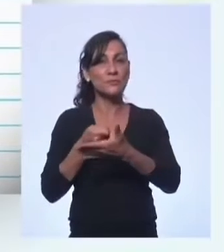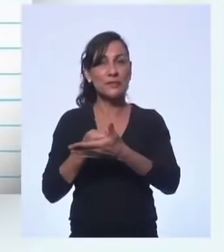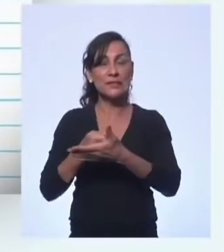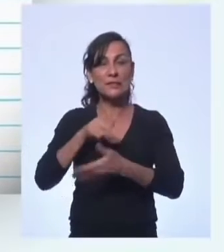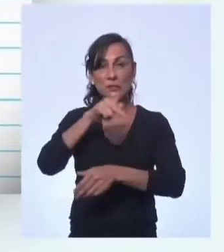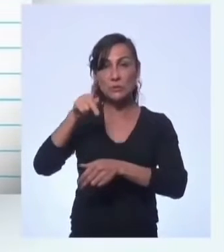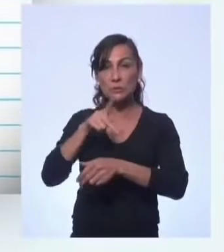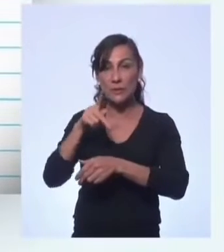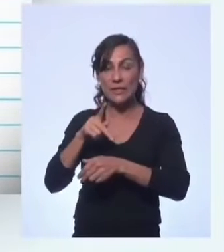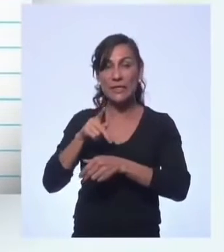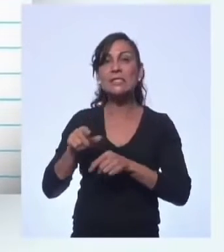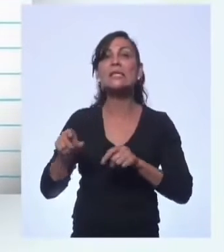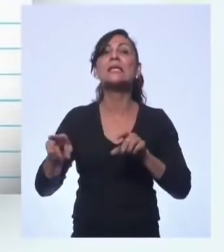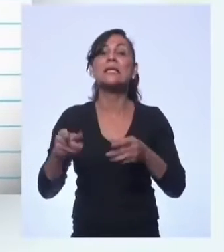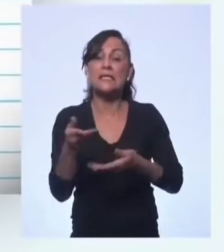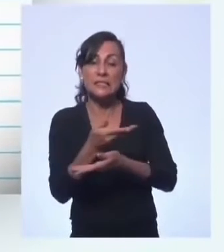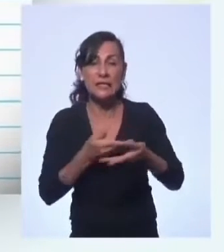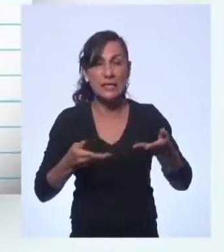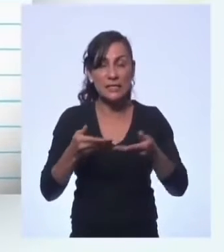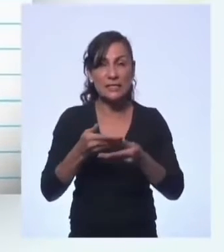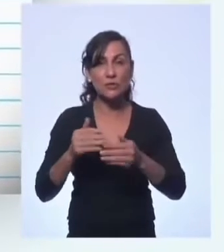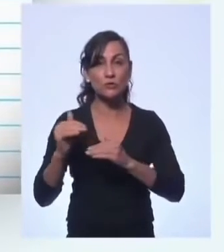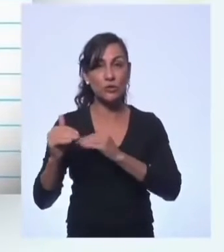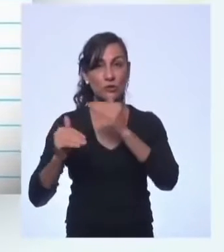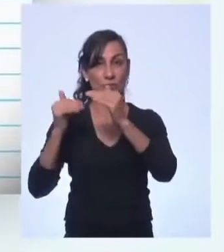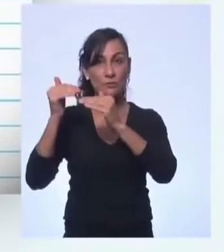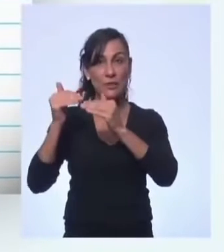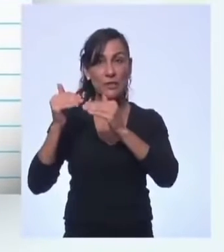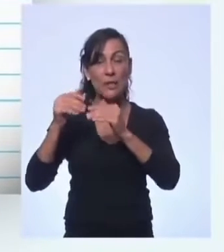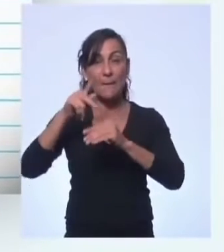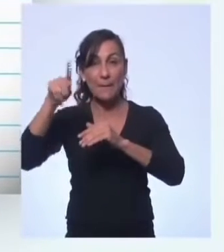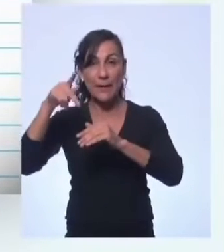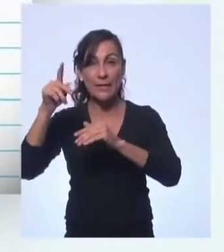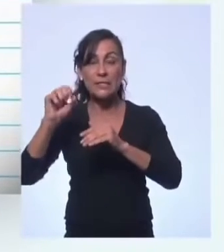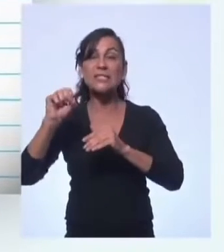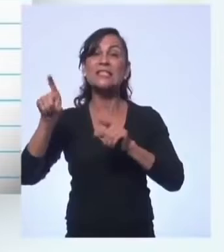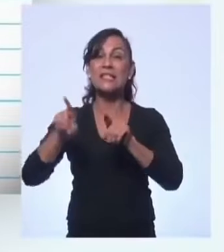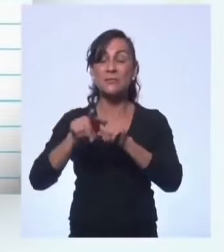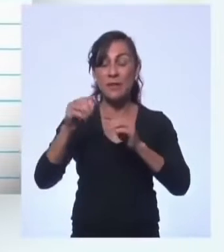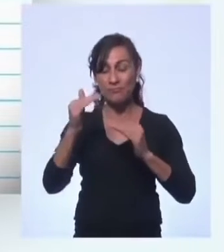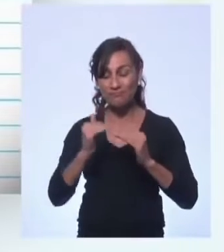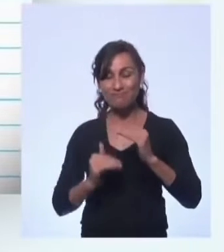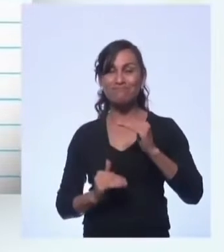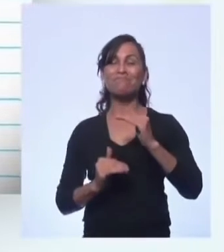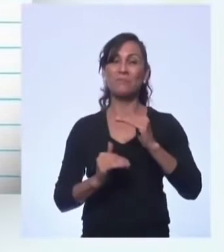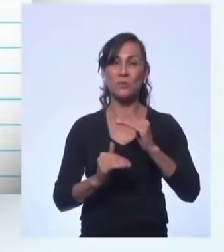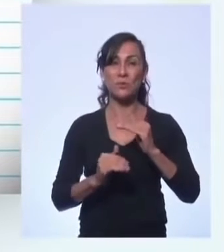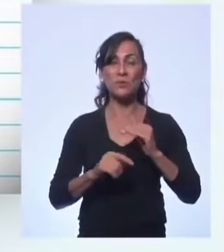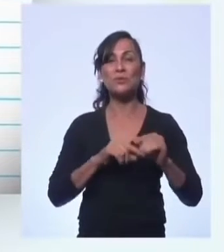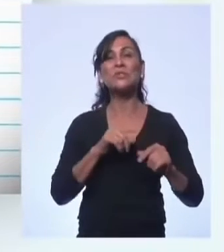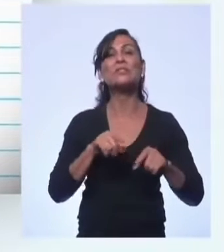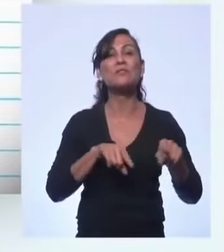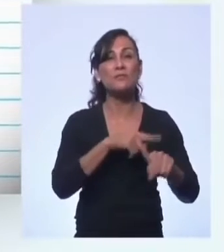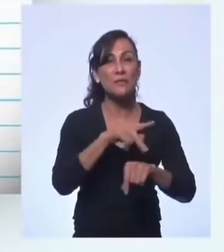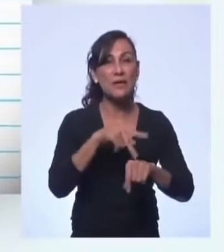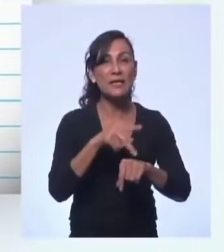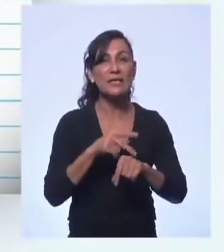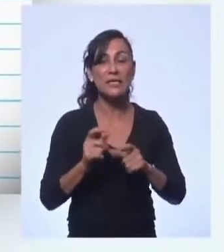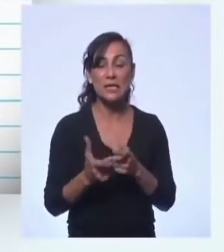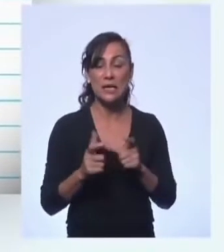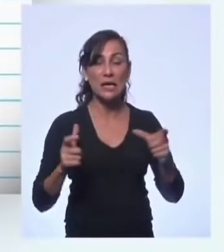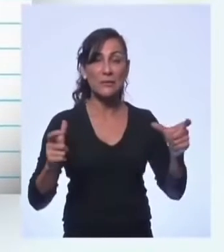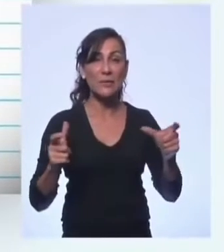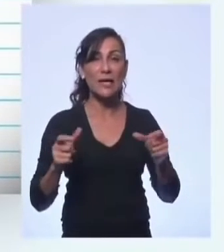países, principalmente entre os desenvolvidos e os de menor desenvolvimento relativo. Portanto, o ODS 16 também almeja ampliar